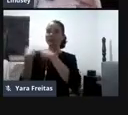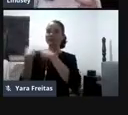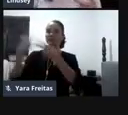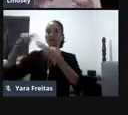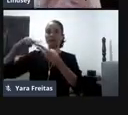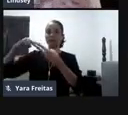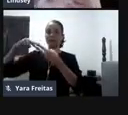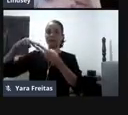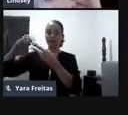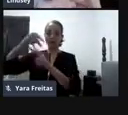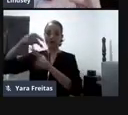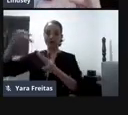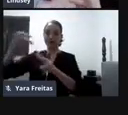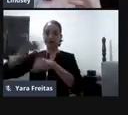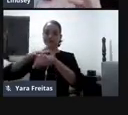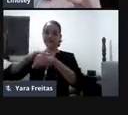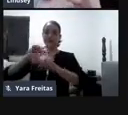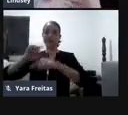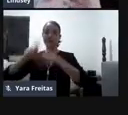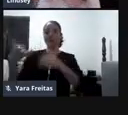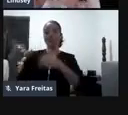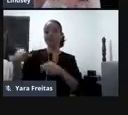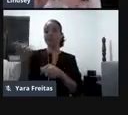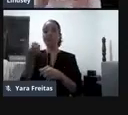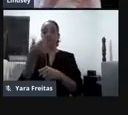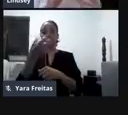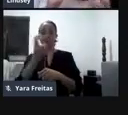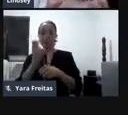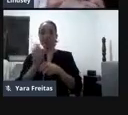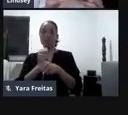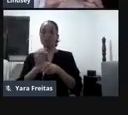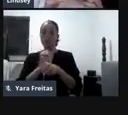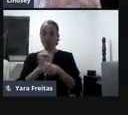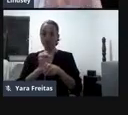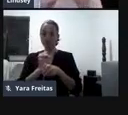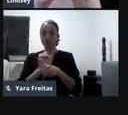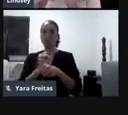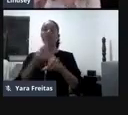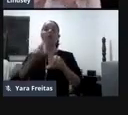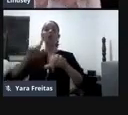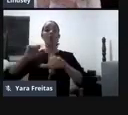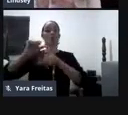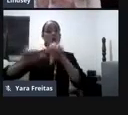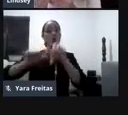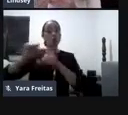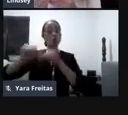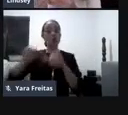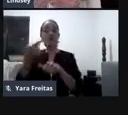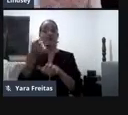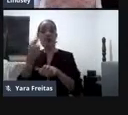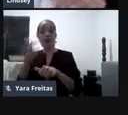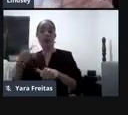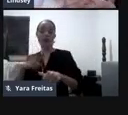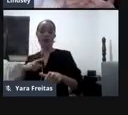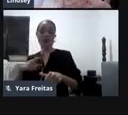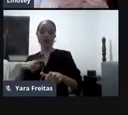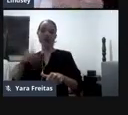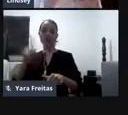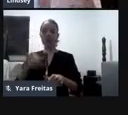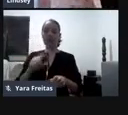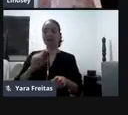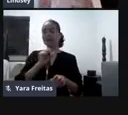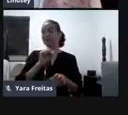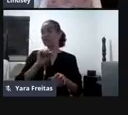Alzheimer após os 65 anos. Enquanto essas outras alterações são para casos